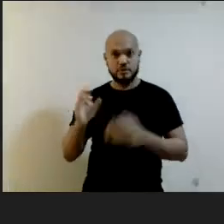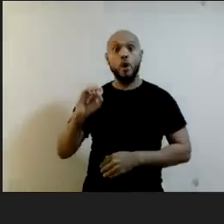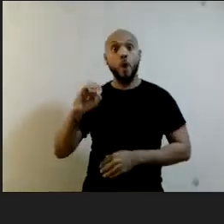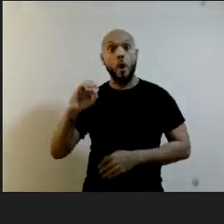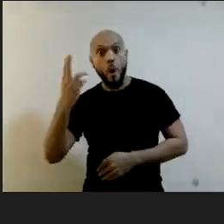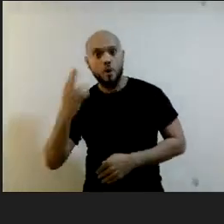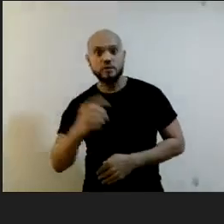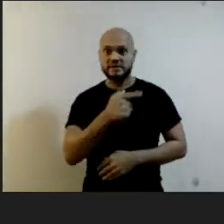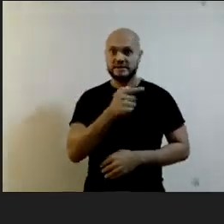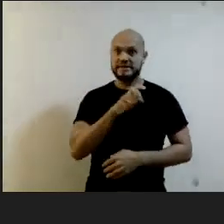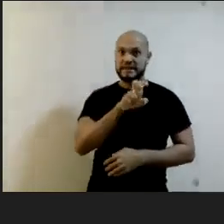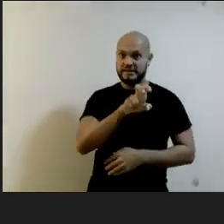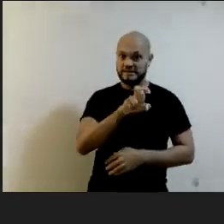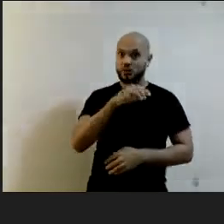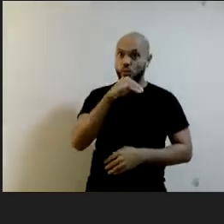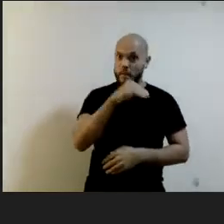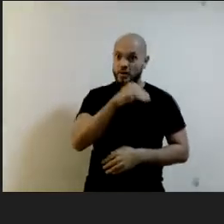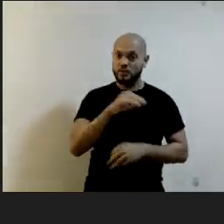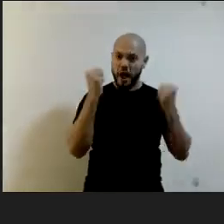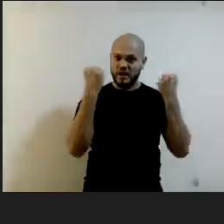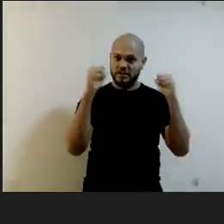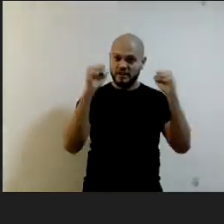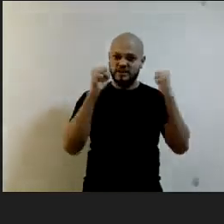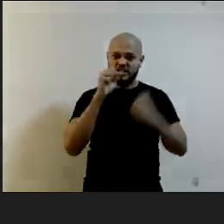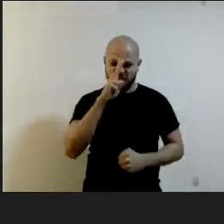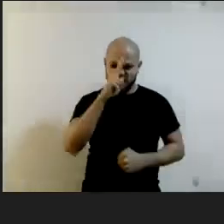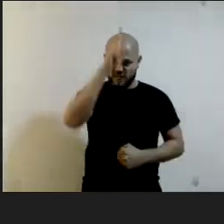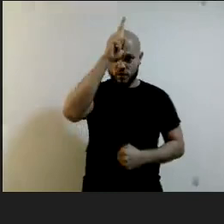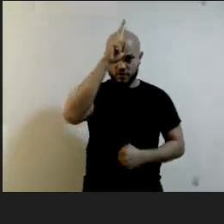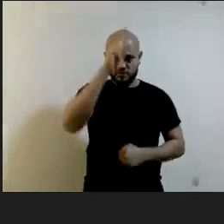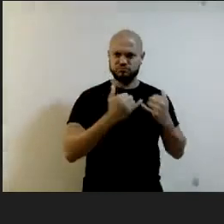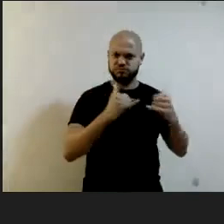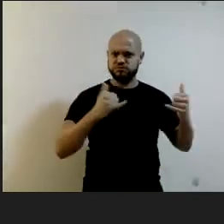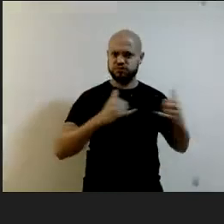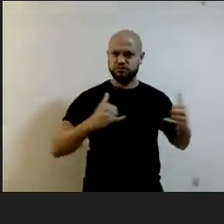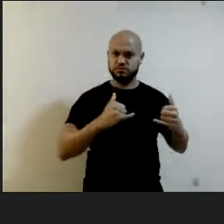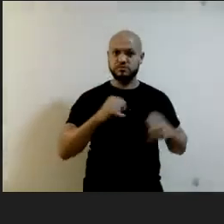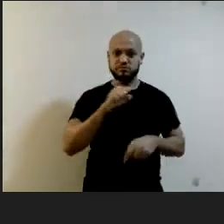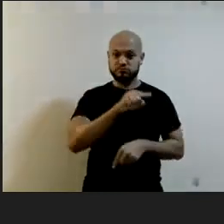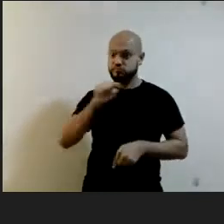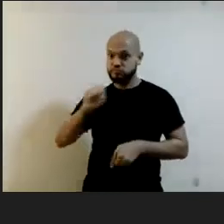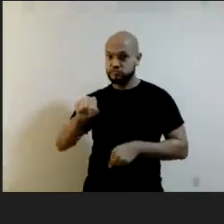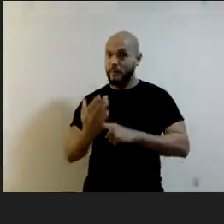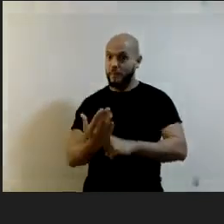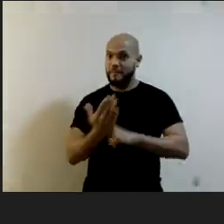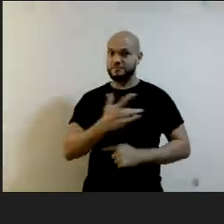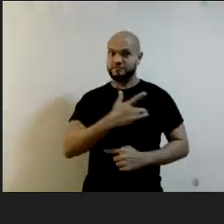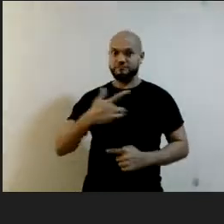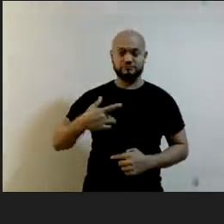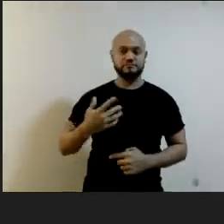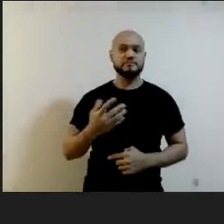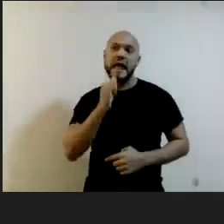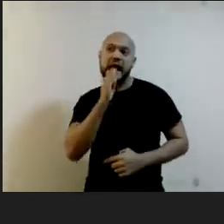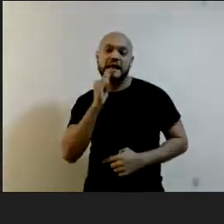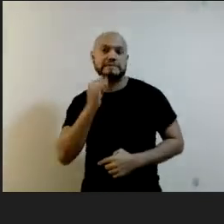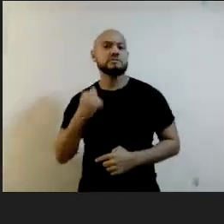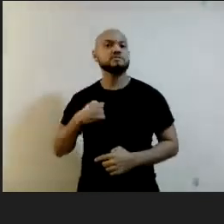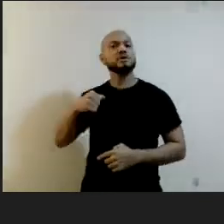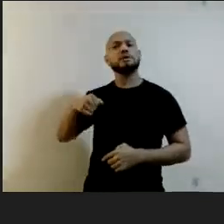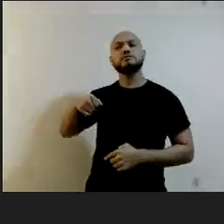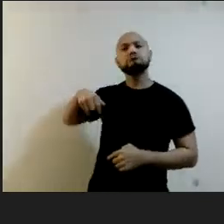75 minutos de atividade intensa. Isso é caminhar. Você pode caminhar na